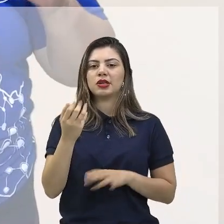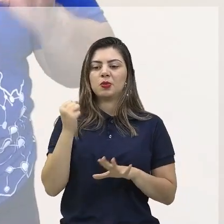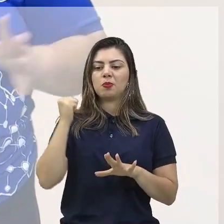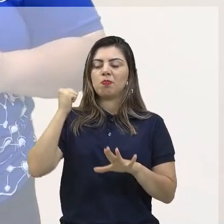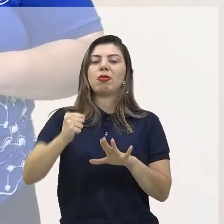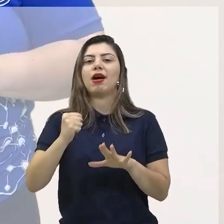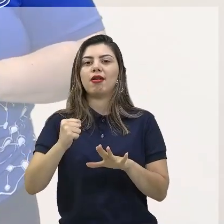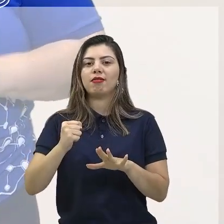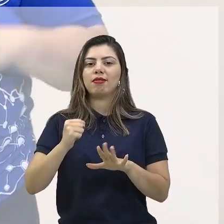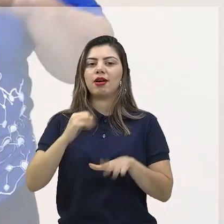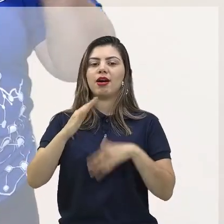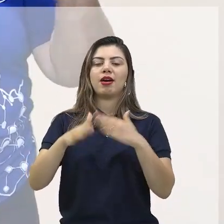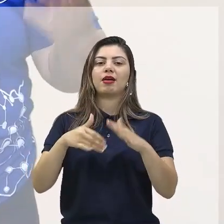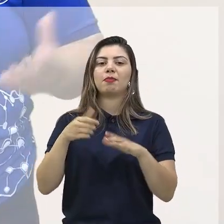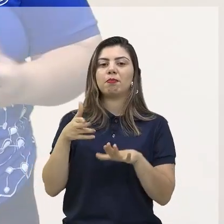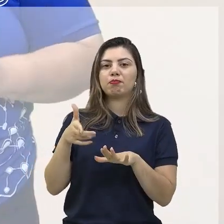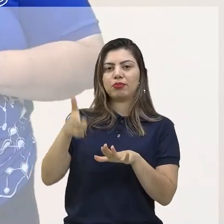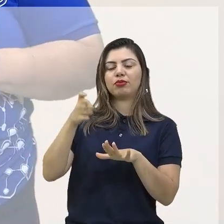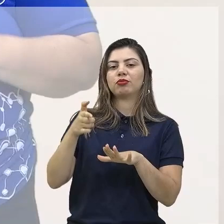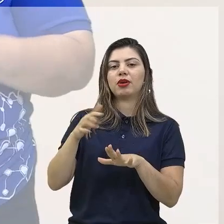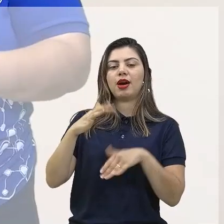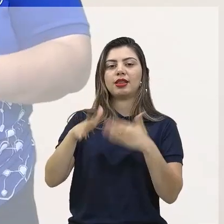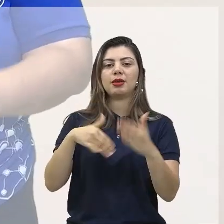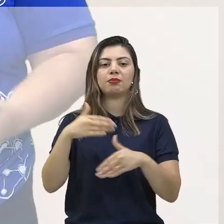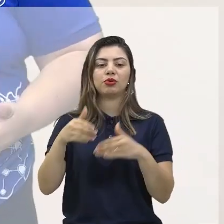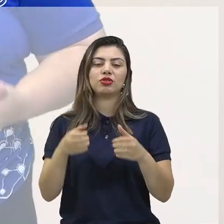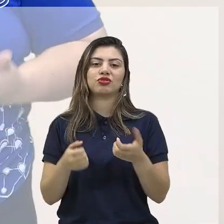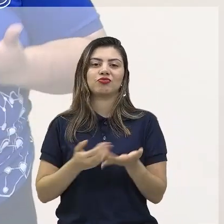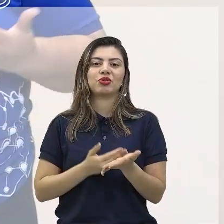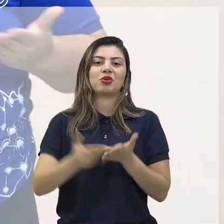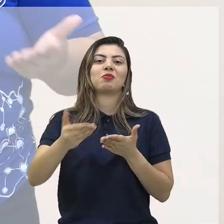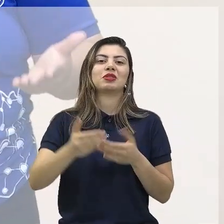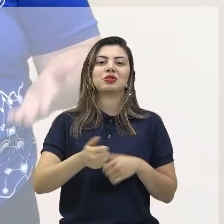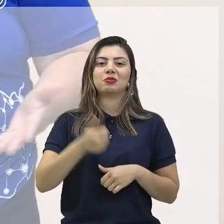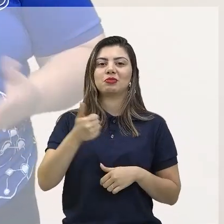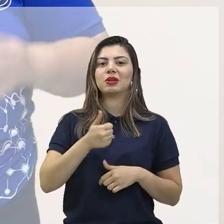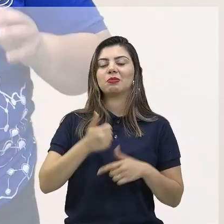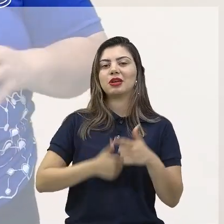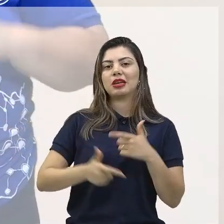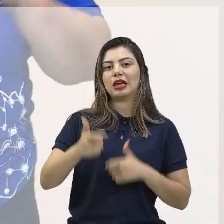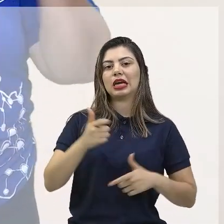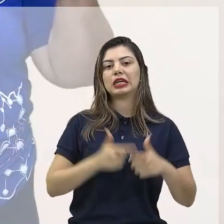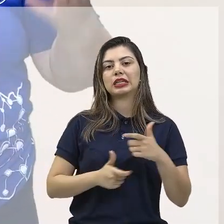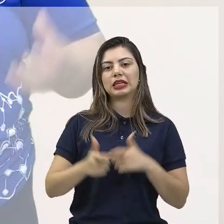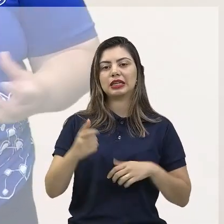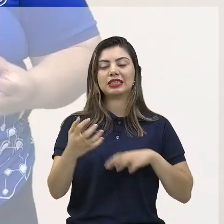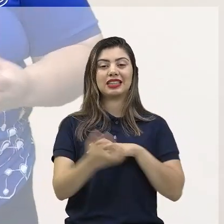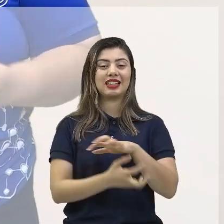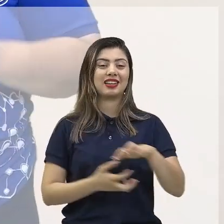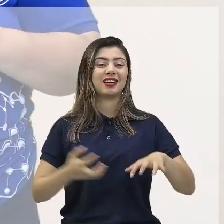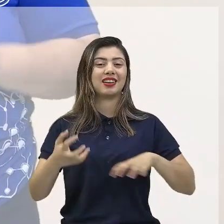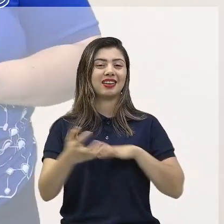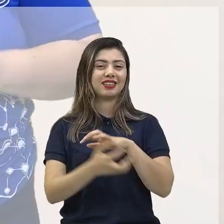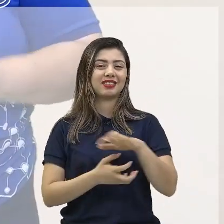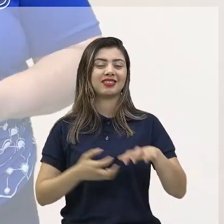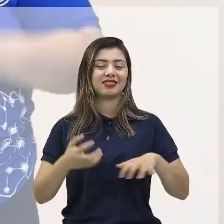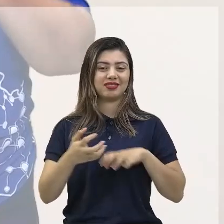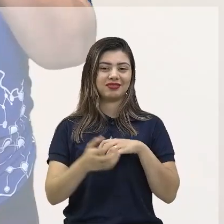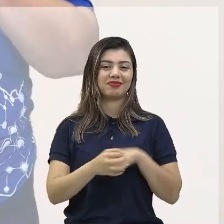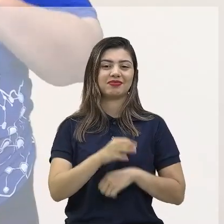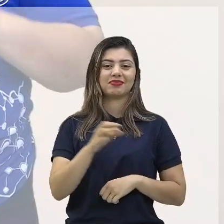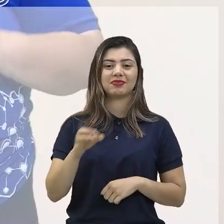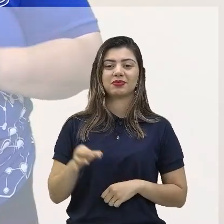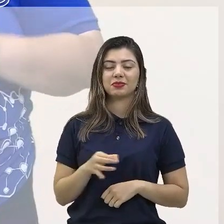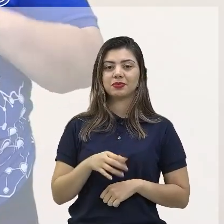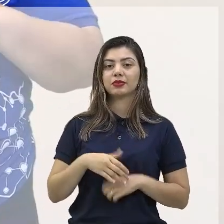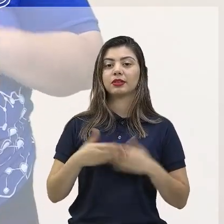faísca que explodiu aí o barril de pólvoras dos Balcãs, desencadeando a crise diplomática que levaria então aí